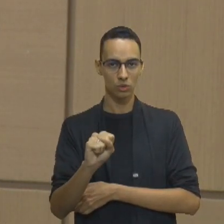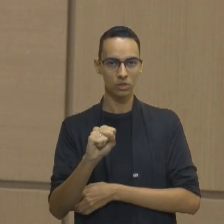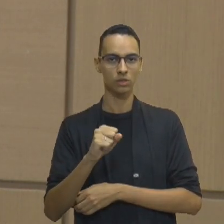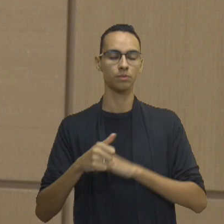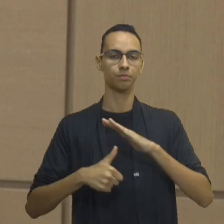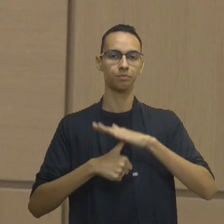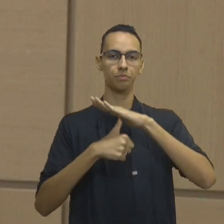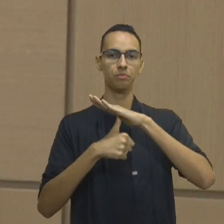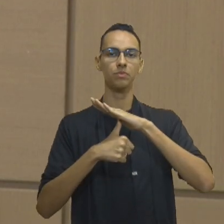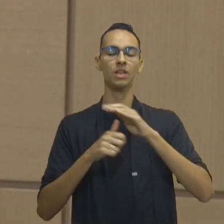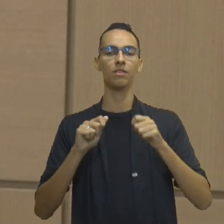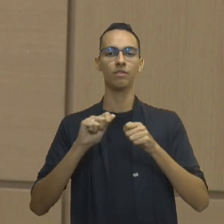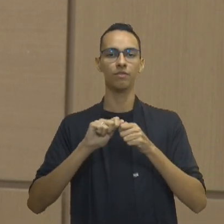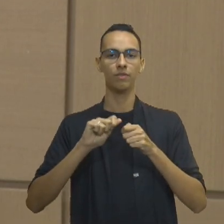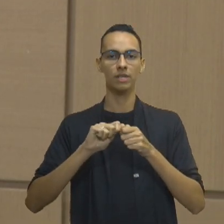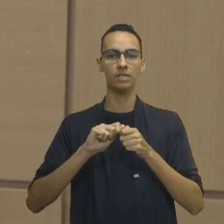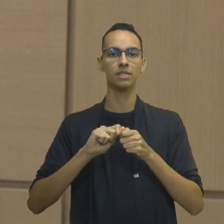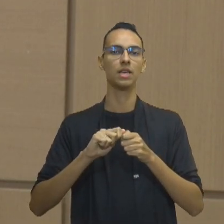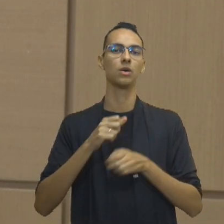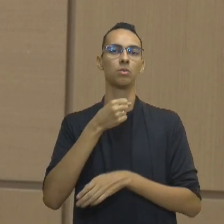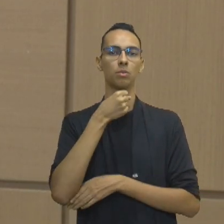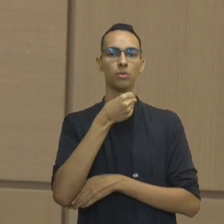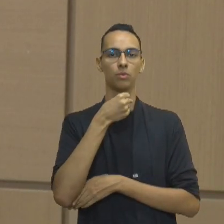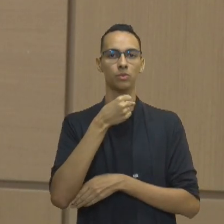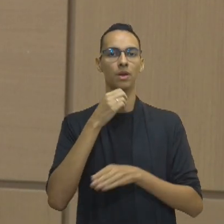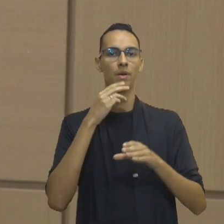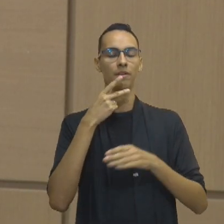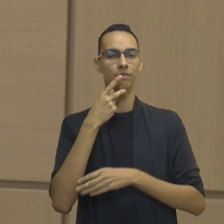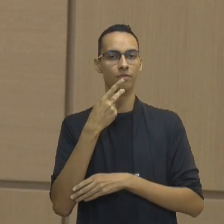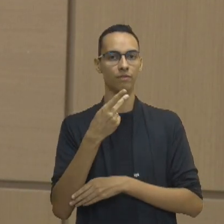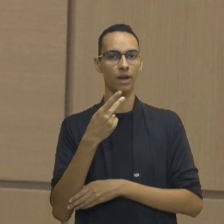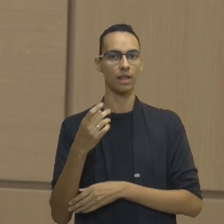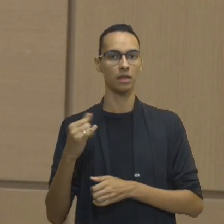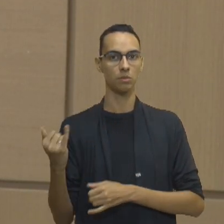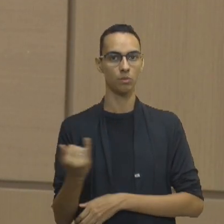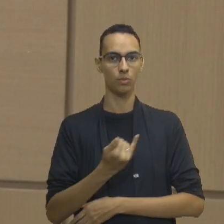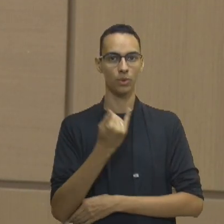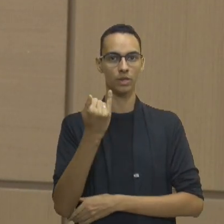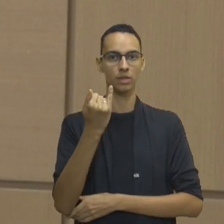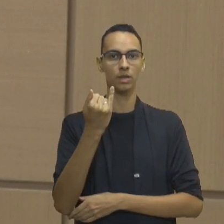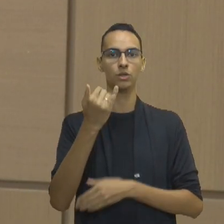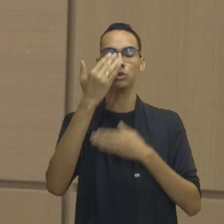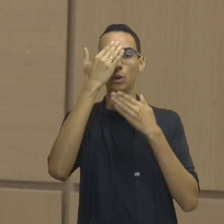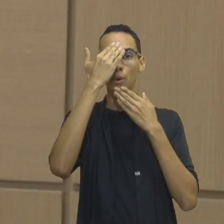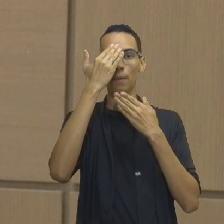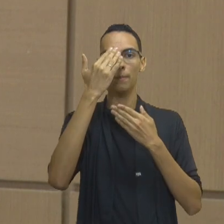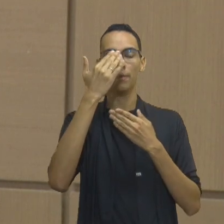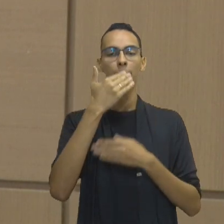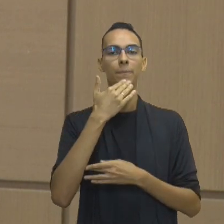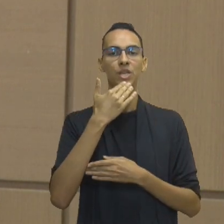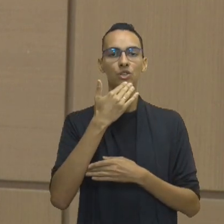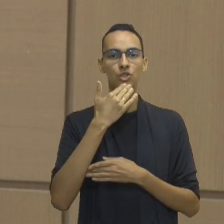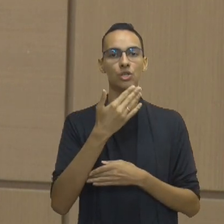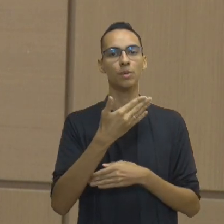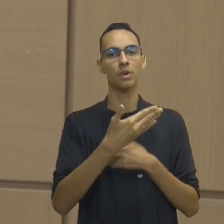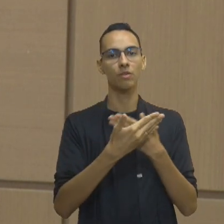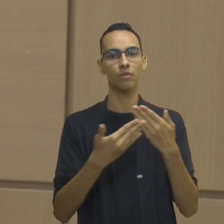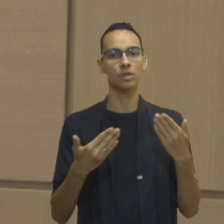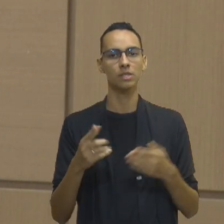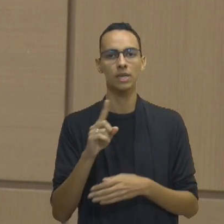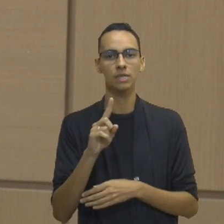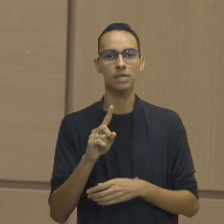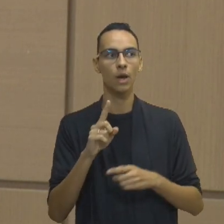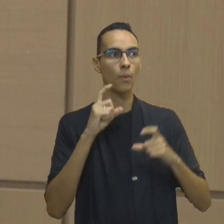um pronunciamento. Eu peço que vocês não se preocupem, o pessoal